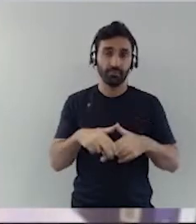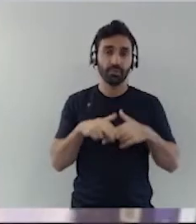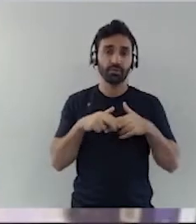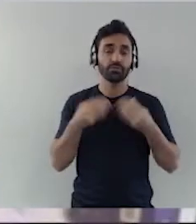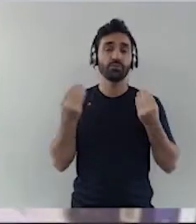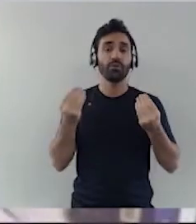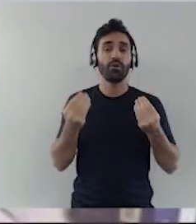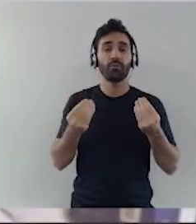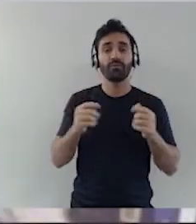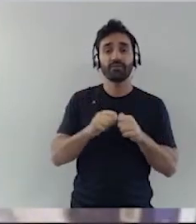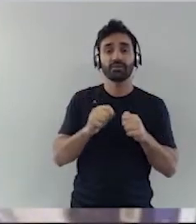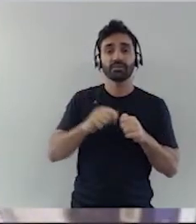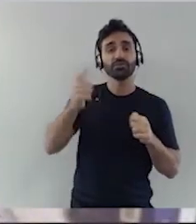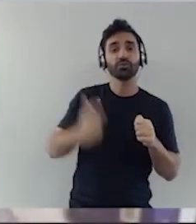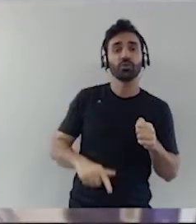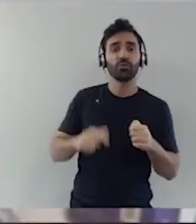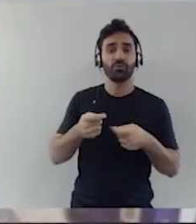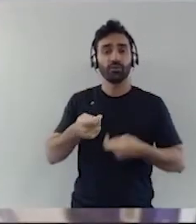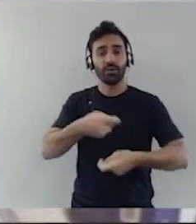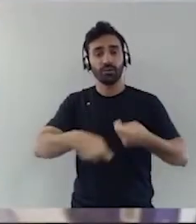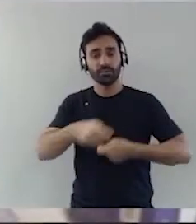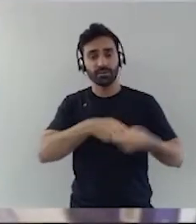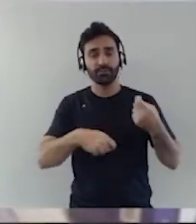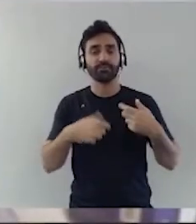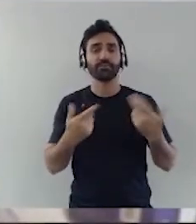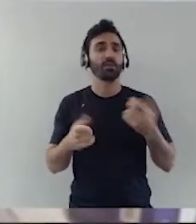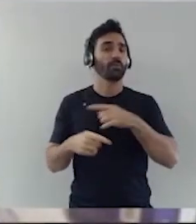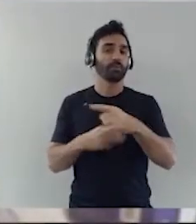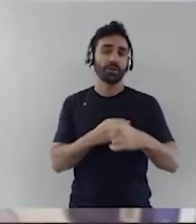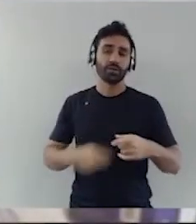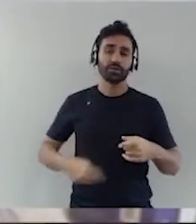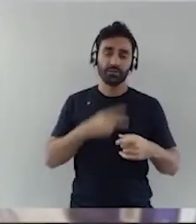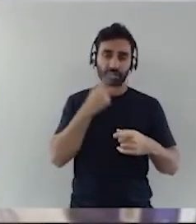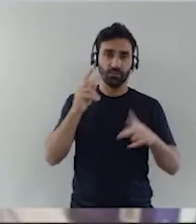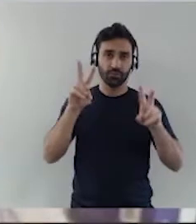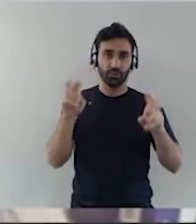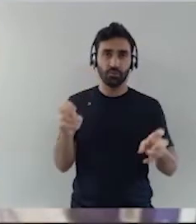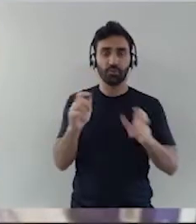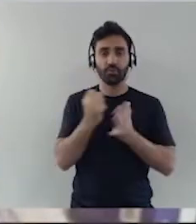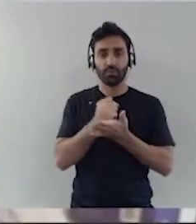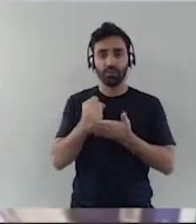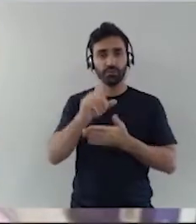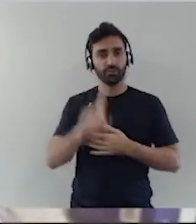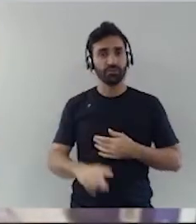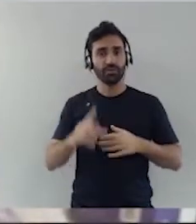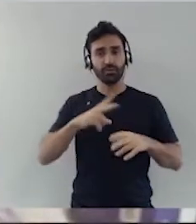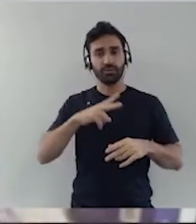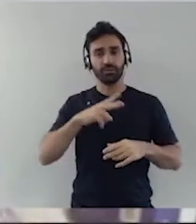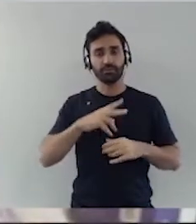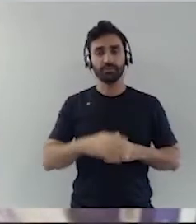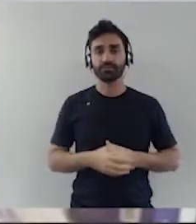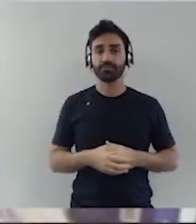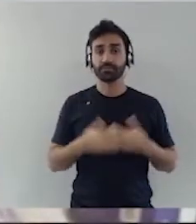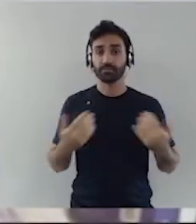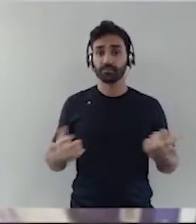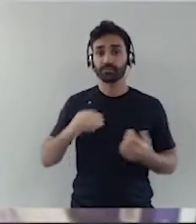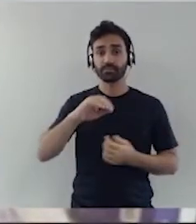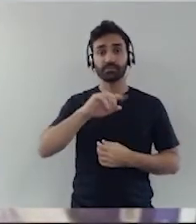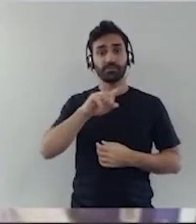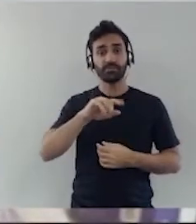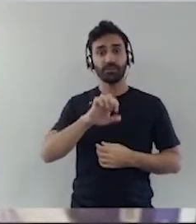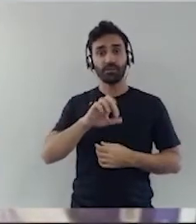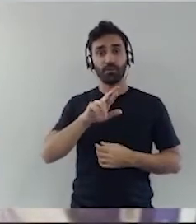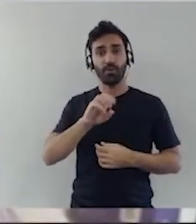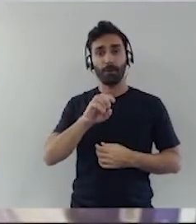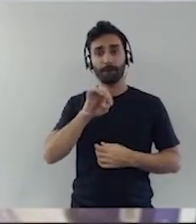da renegociação? E isso o ministro estava se referindo a contratos de direito privado. Então, o doutor Zé Roberto de Castro Neves,